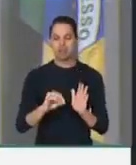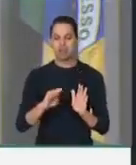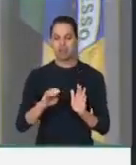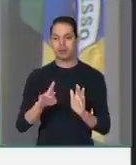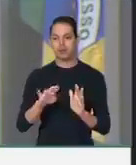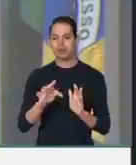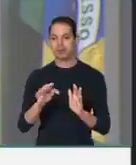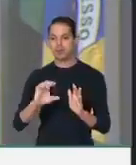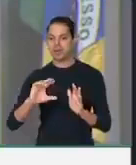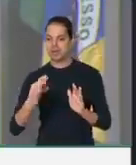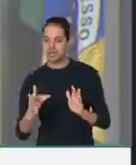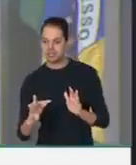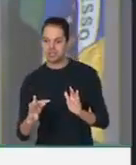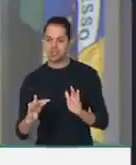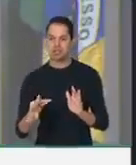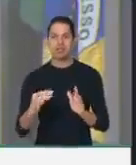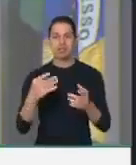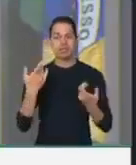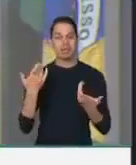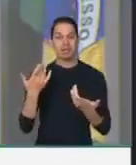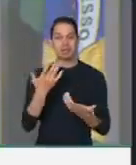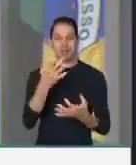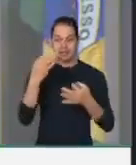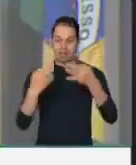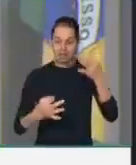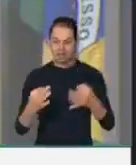mas não sabia que a justiça era corrupta